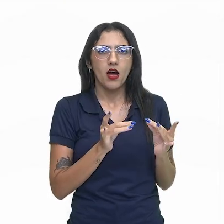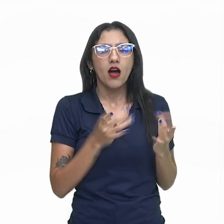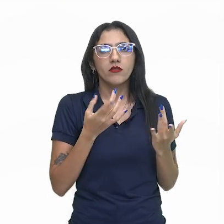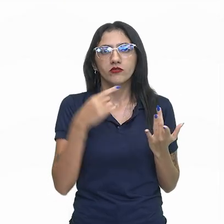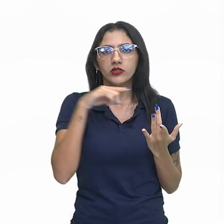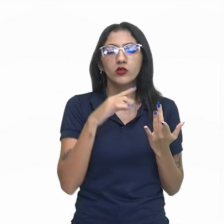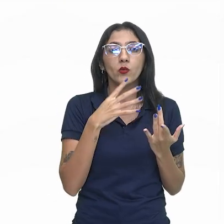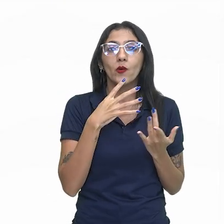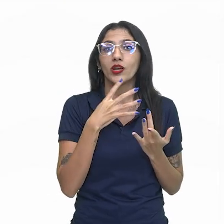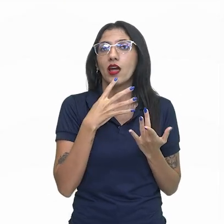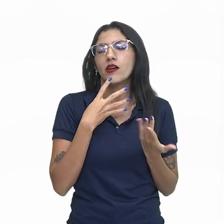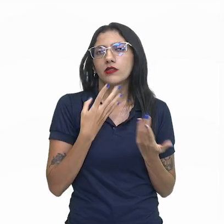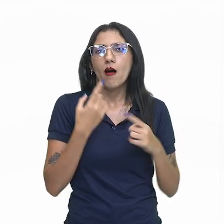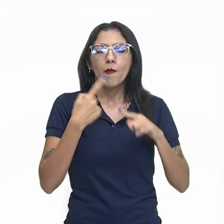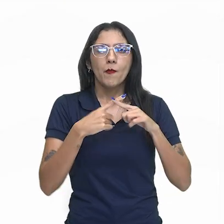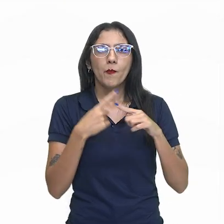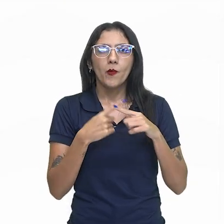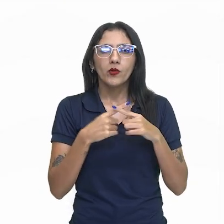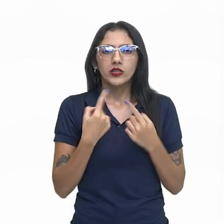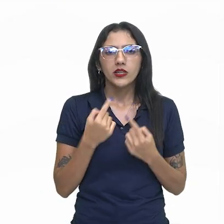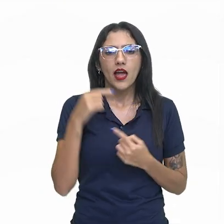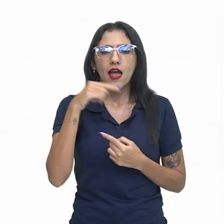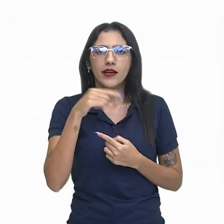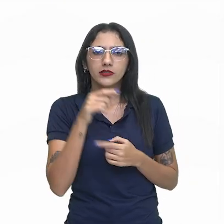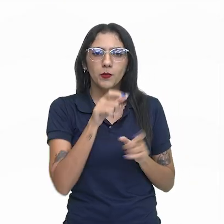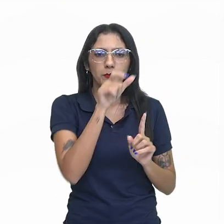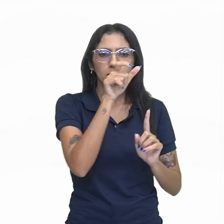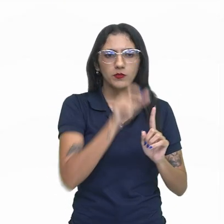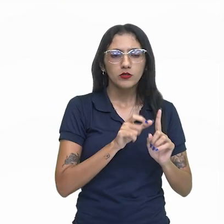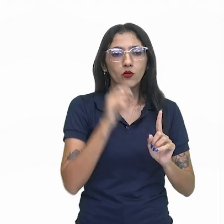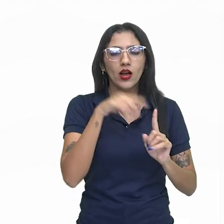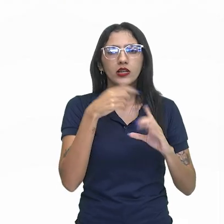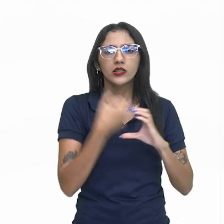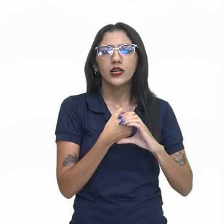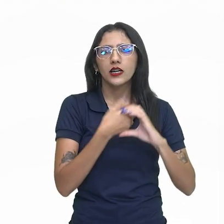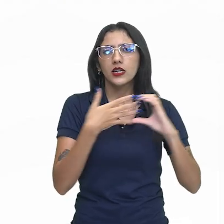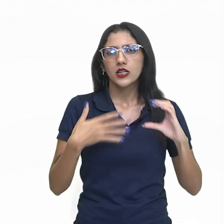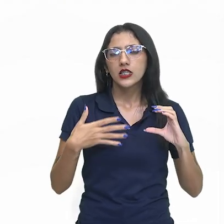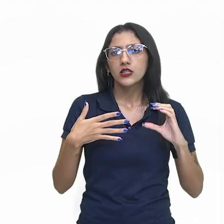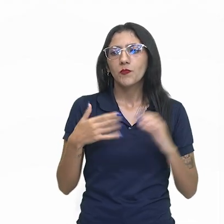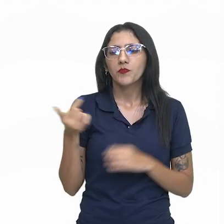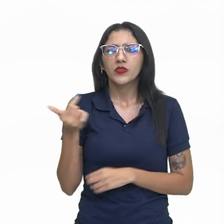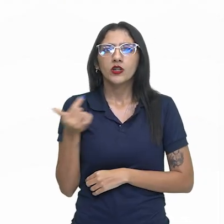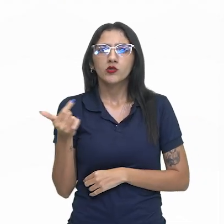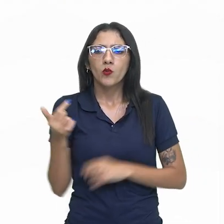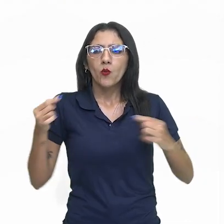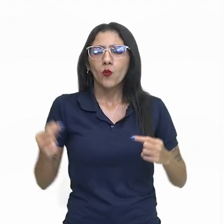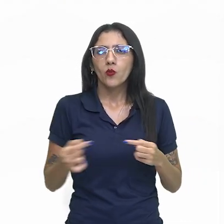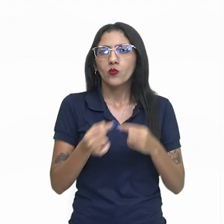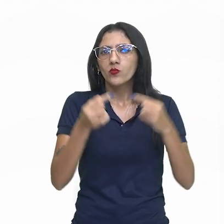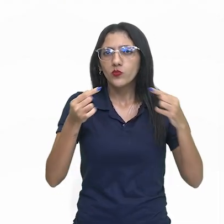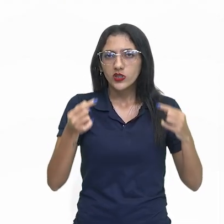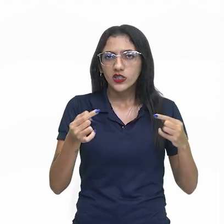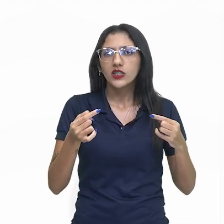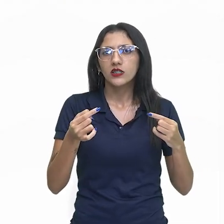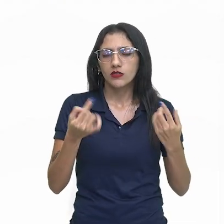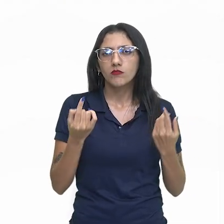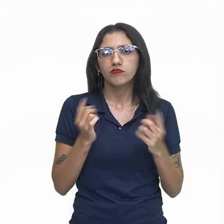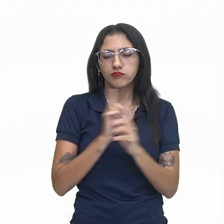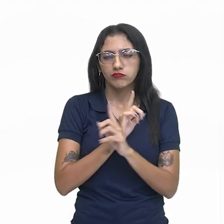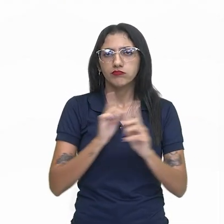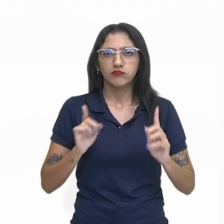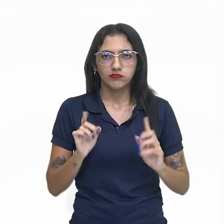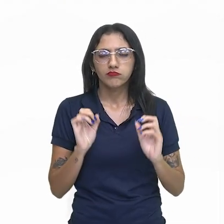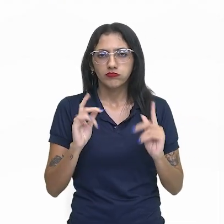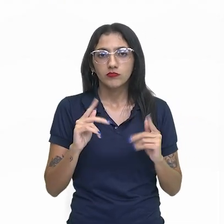está comparando porque o primeiro elemento tem característica, o segundo elemento tem característica do primeiro, ou